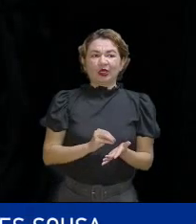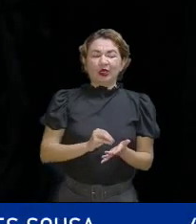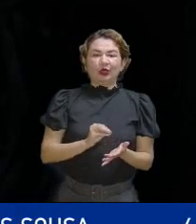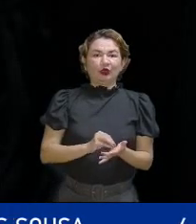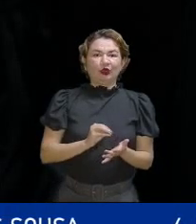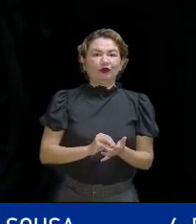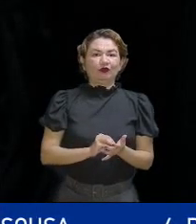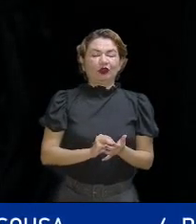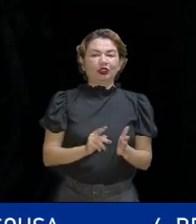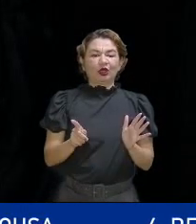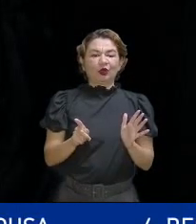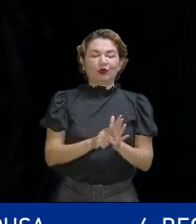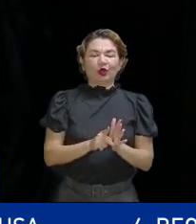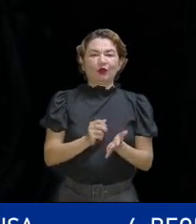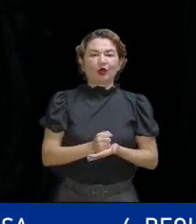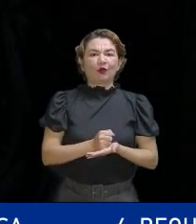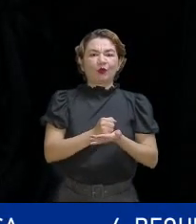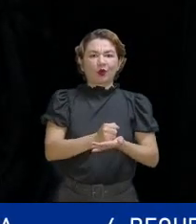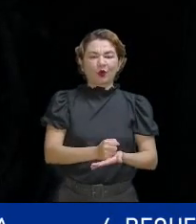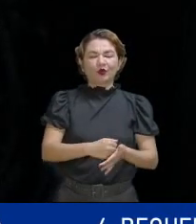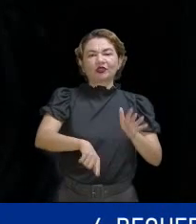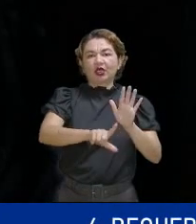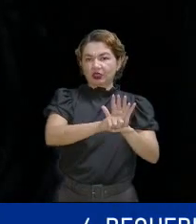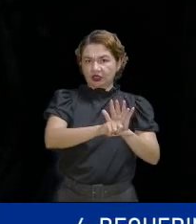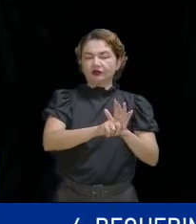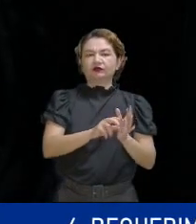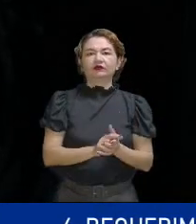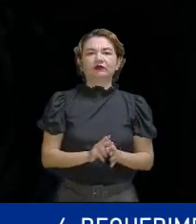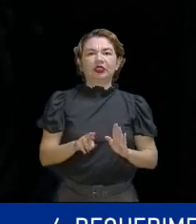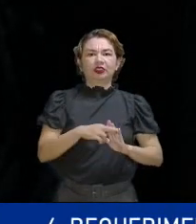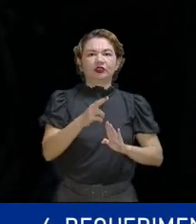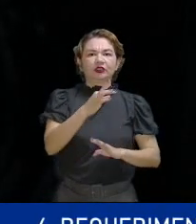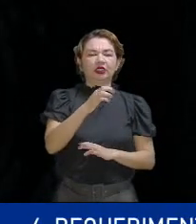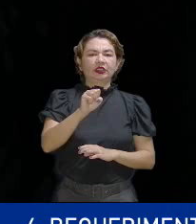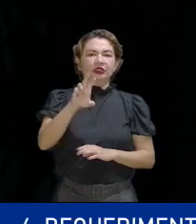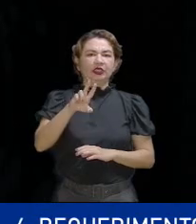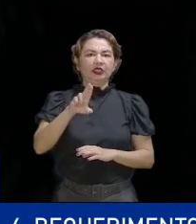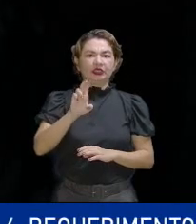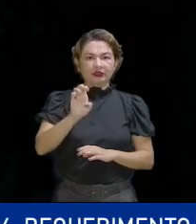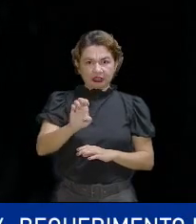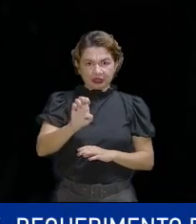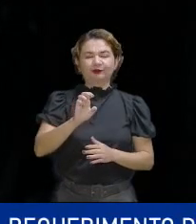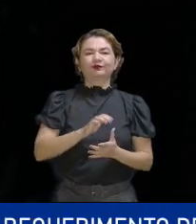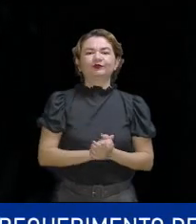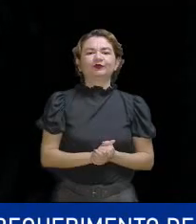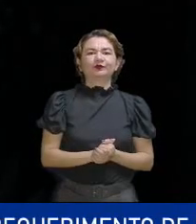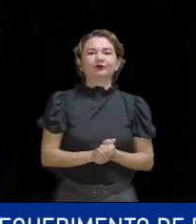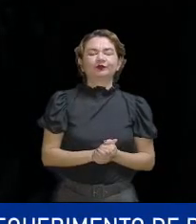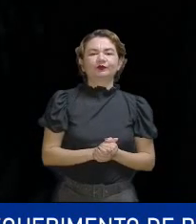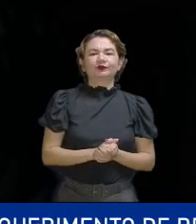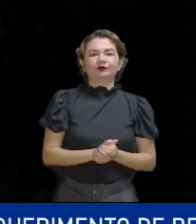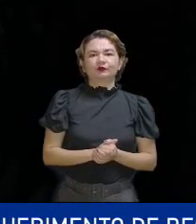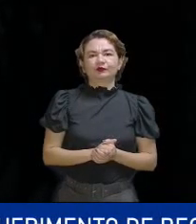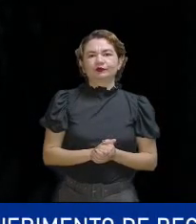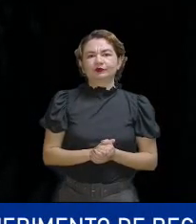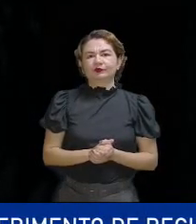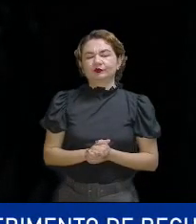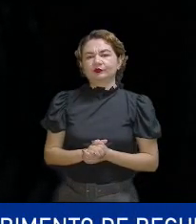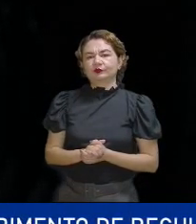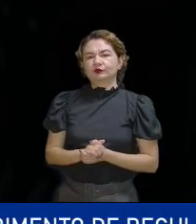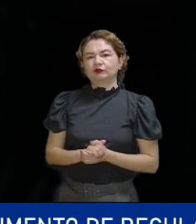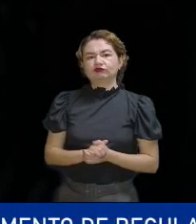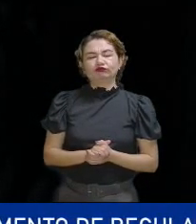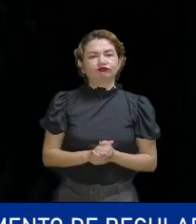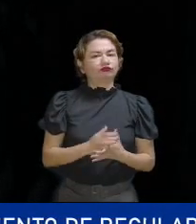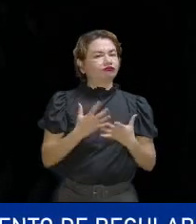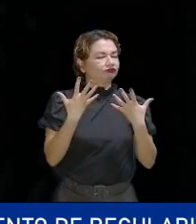de amparo legal. A resolução TSE 23.607, no artigo 83, já citado, veda expressamente esse